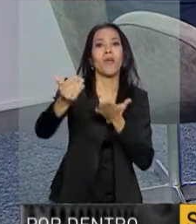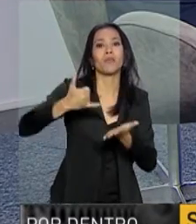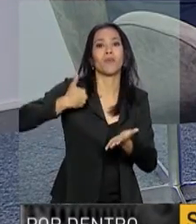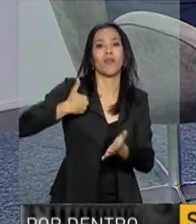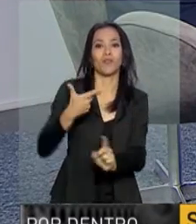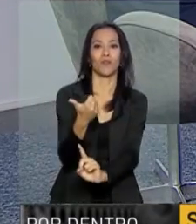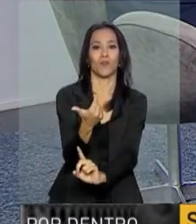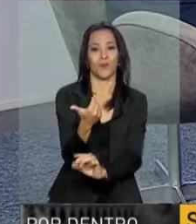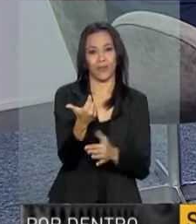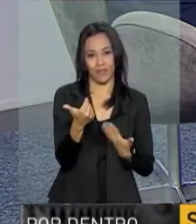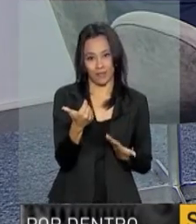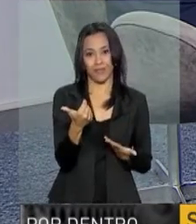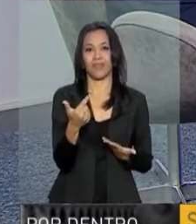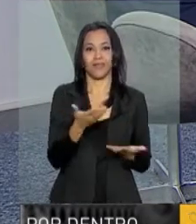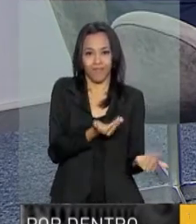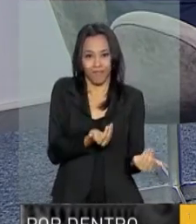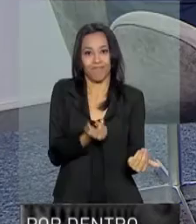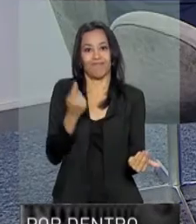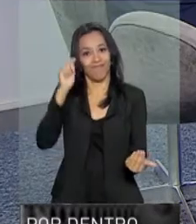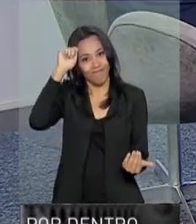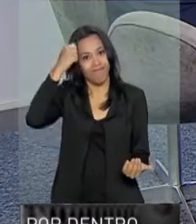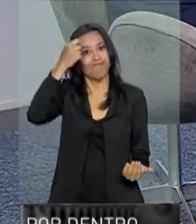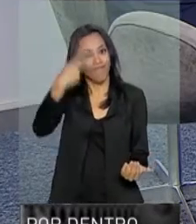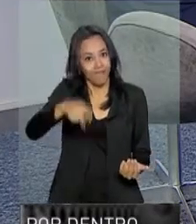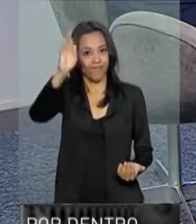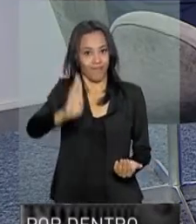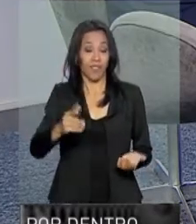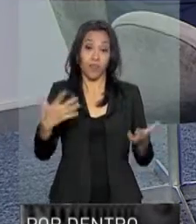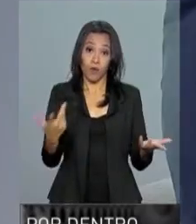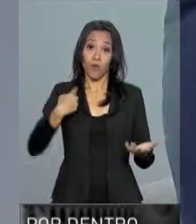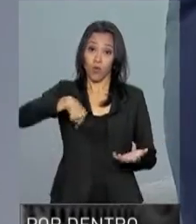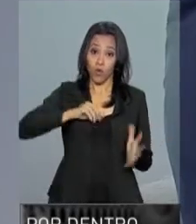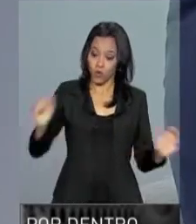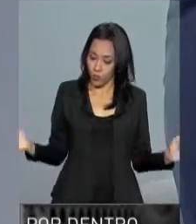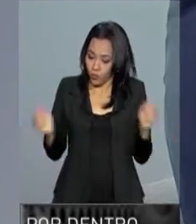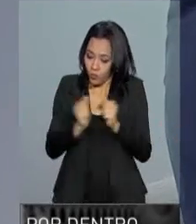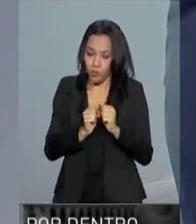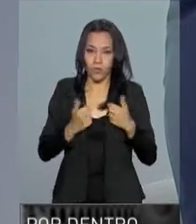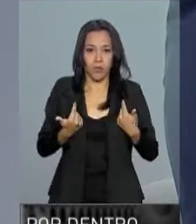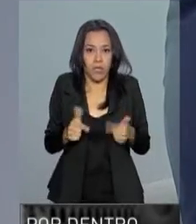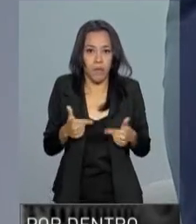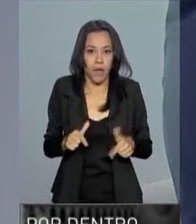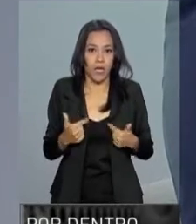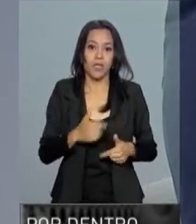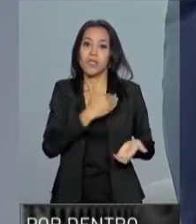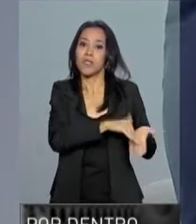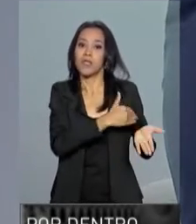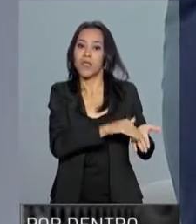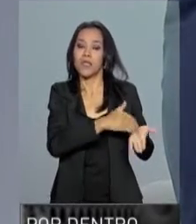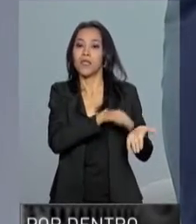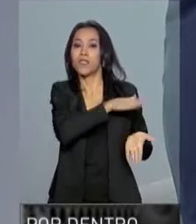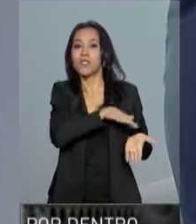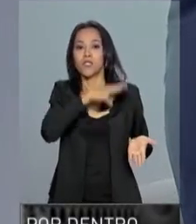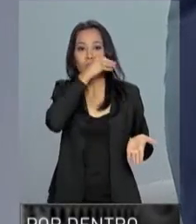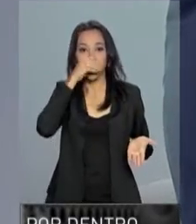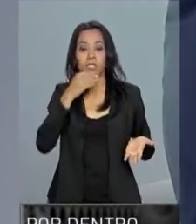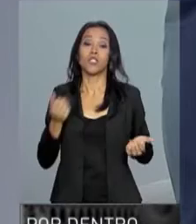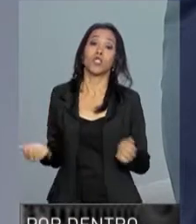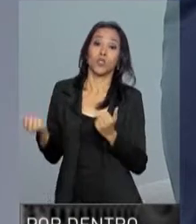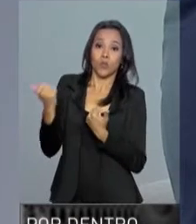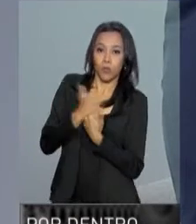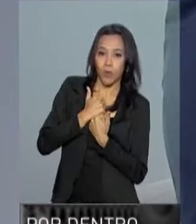a esses adolescentes negros no Brasil estamos trabalhando junto à secretaria criança adolescente junto à Unicef